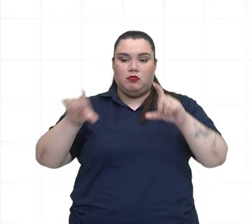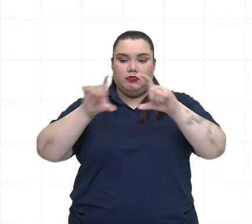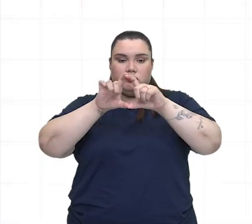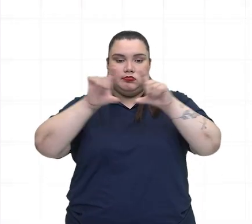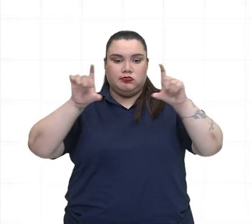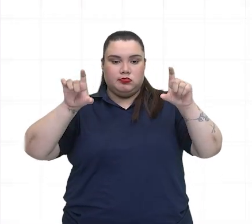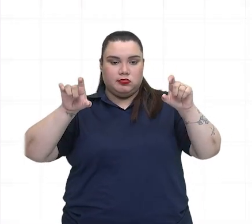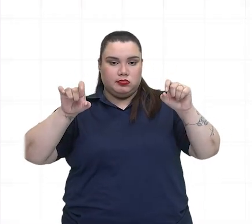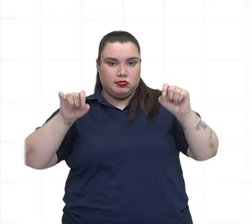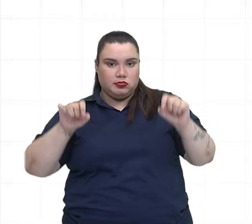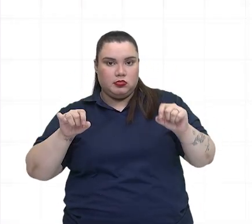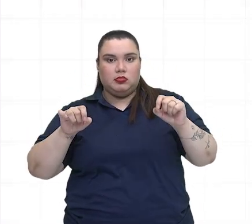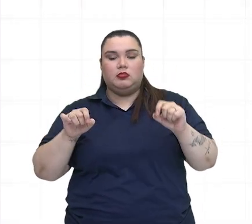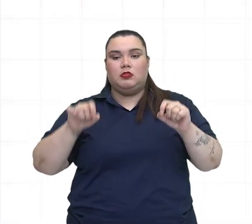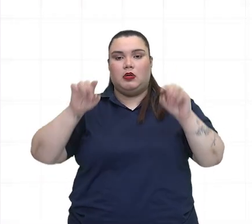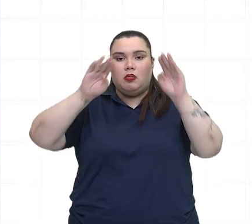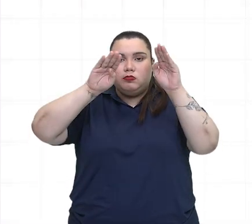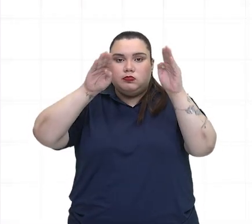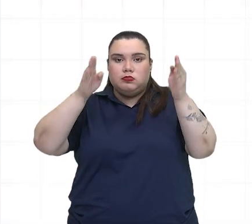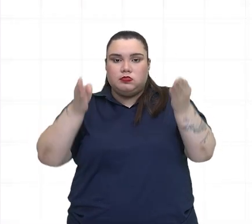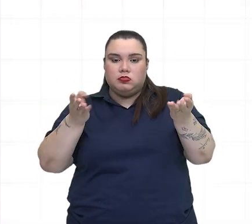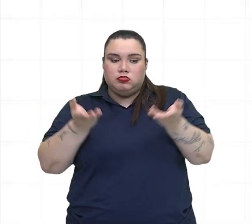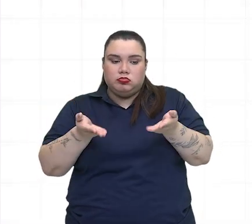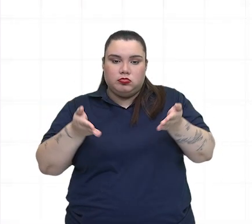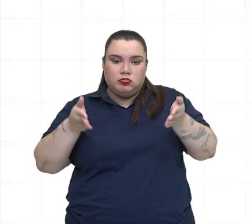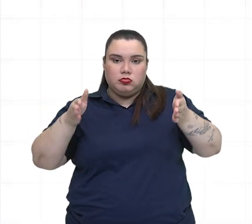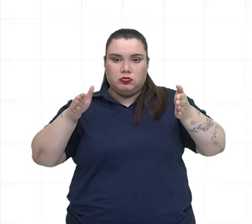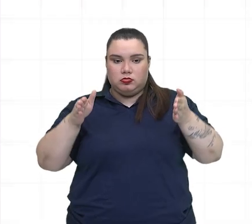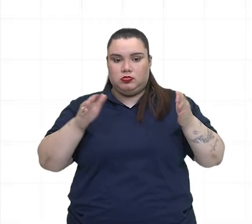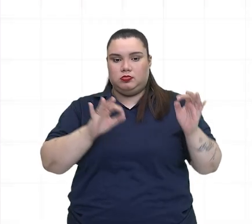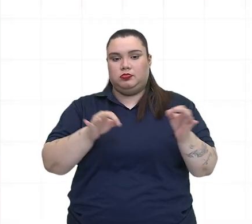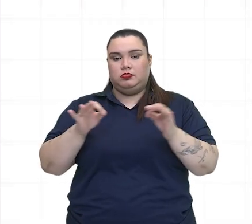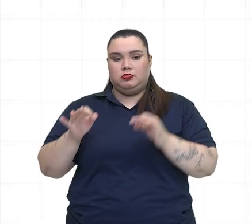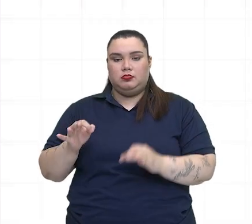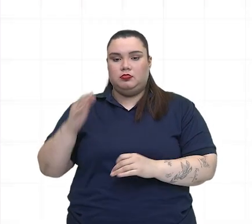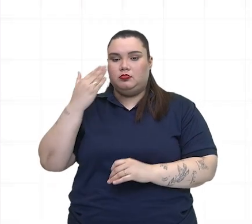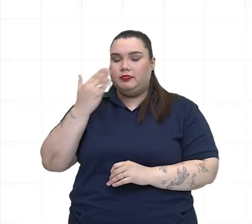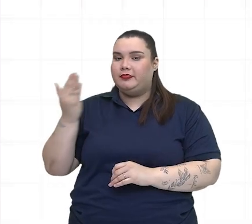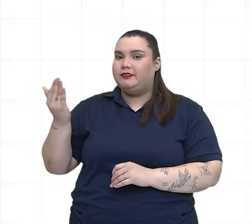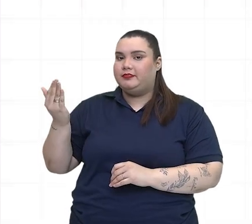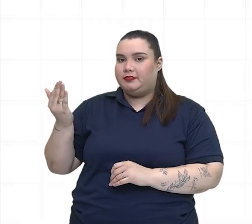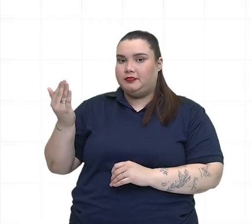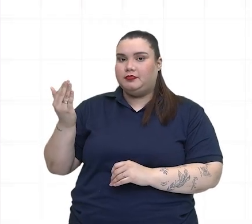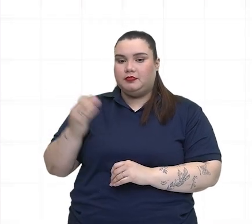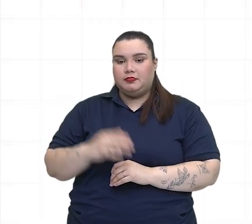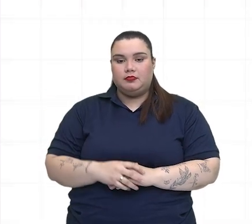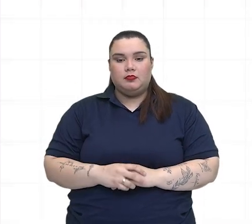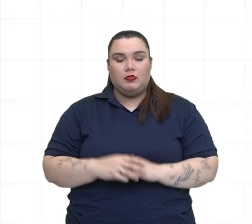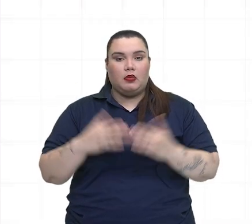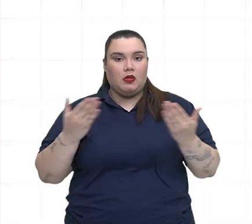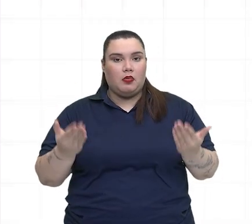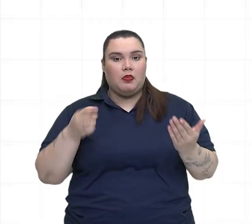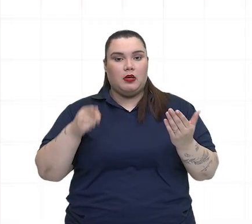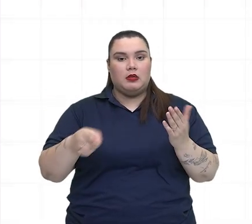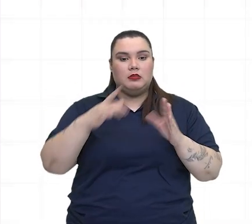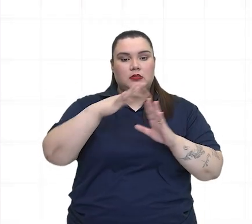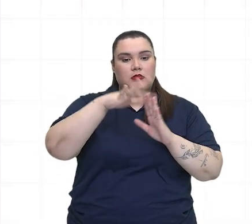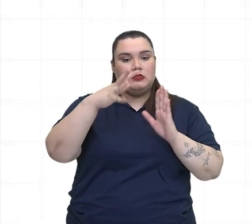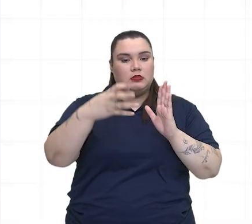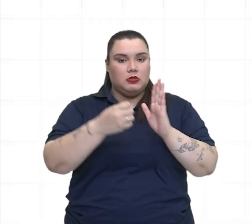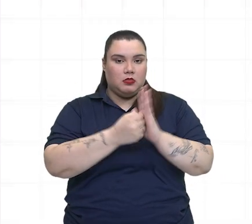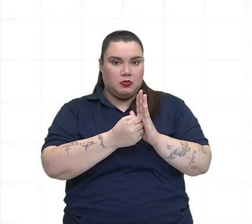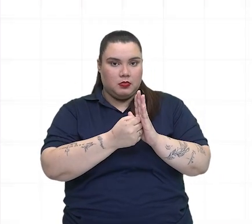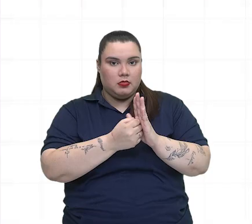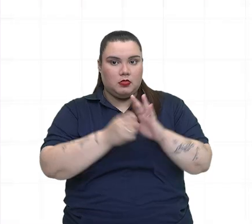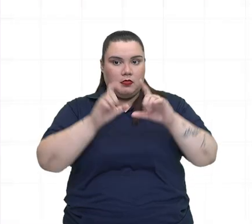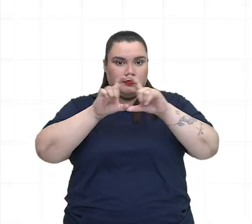retângulo com os cantinhos arredondados, olha aqui, então, esse símbolo aqui,